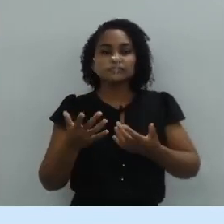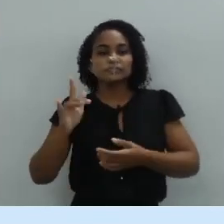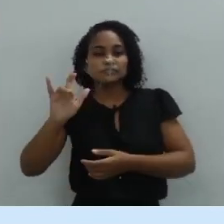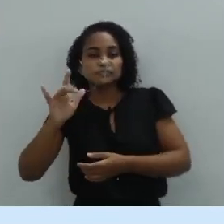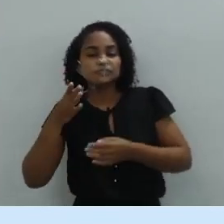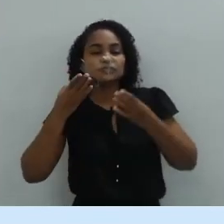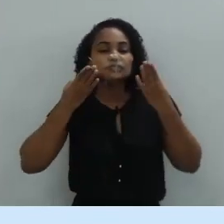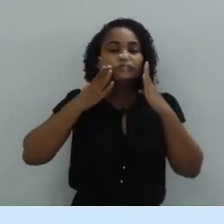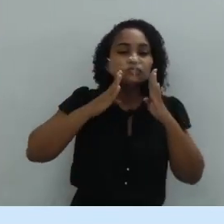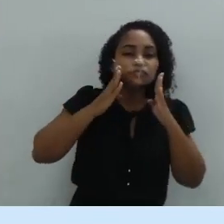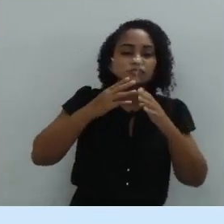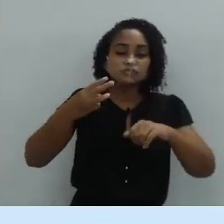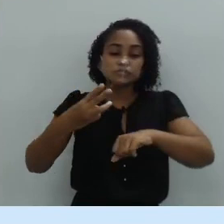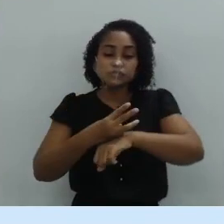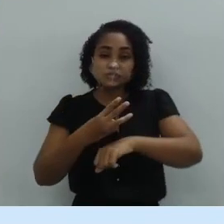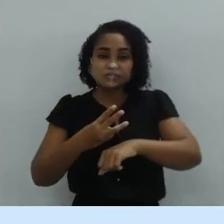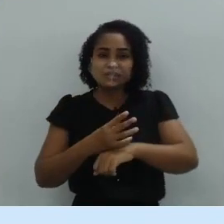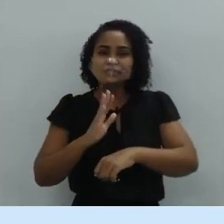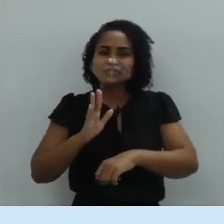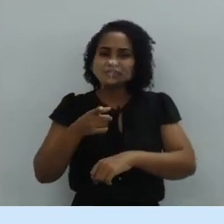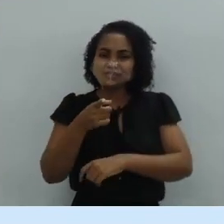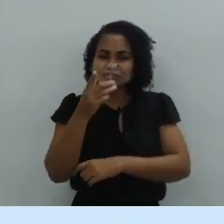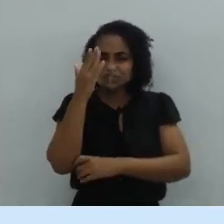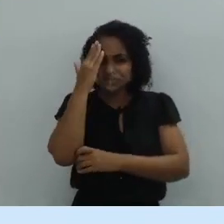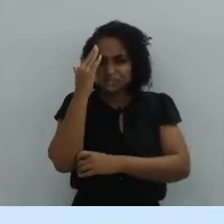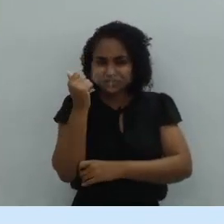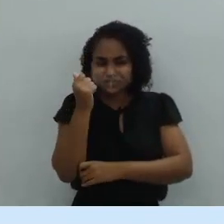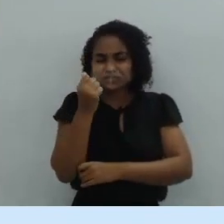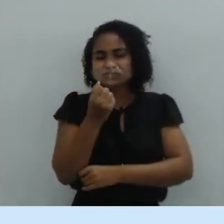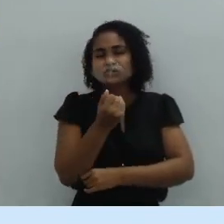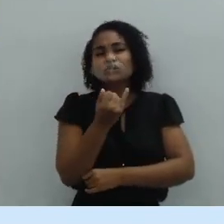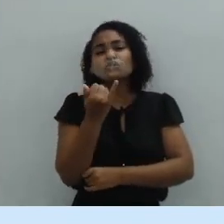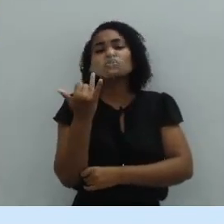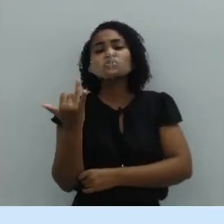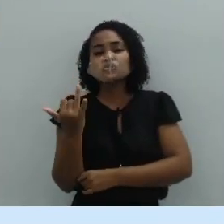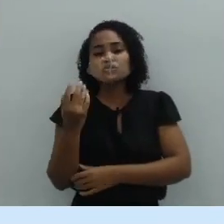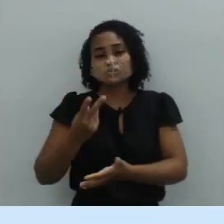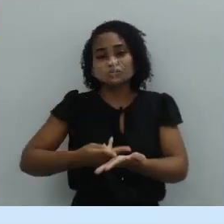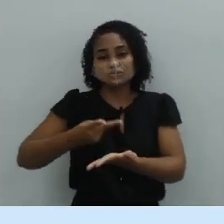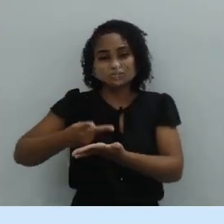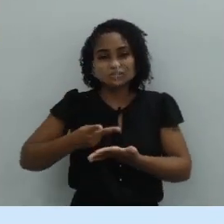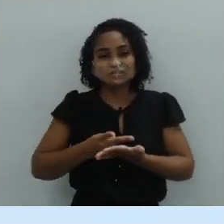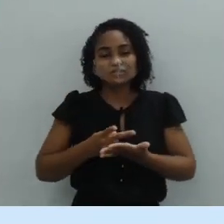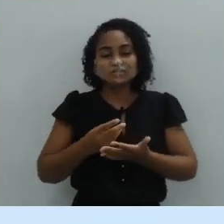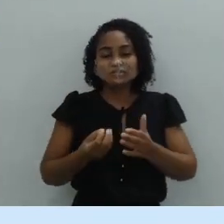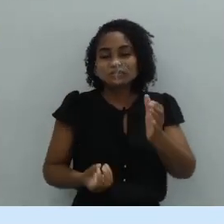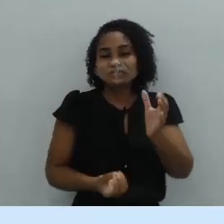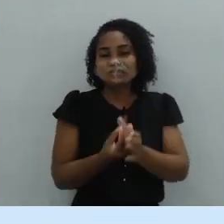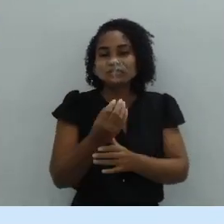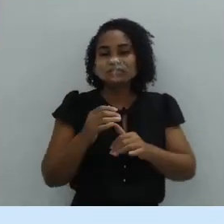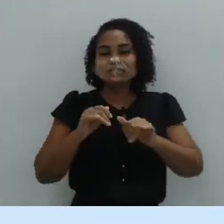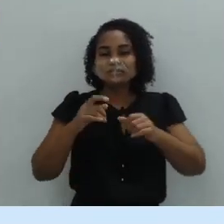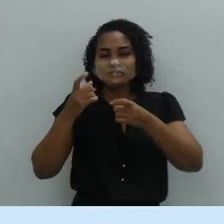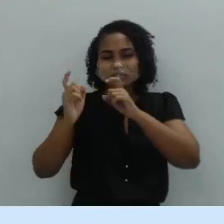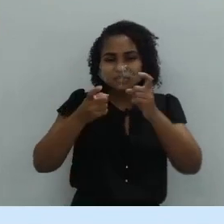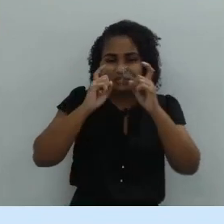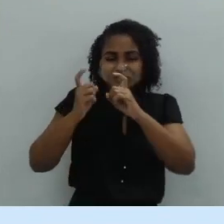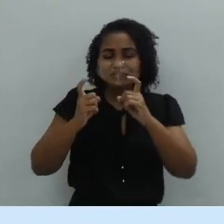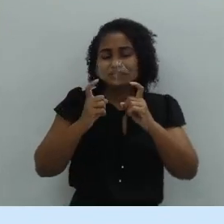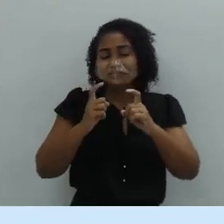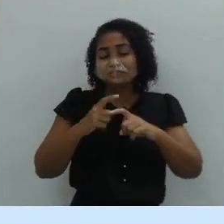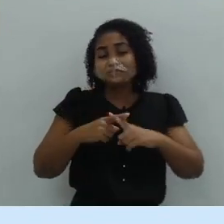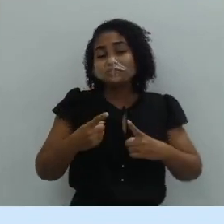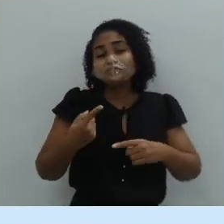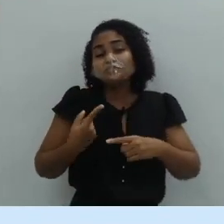Instagram, Facebook, WhatsApp. E já pensou quantas ocasiões a gente acaba desenvolvendo discussões